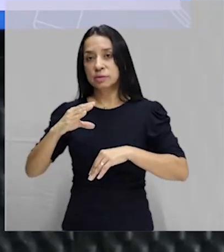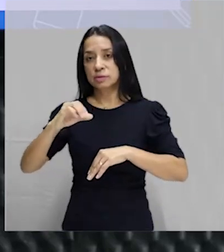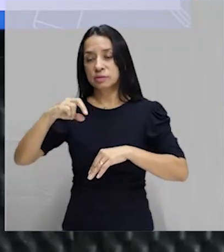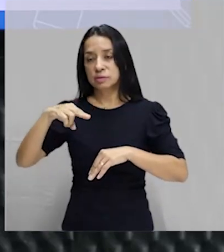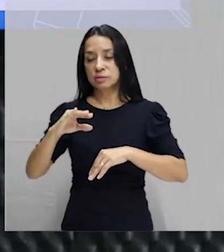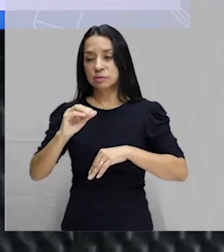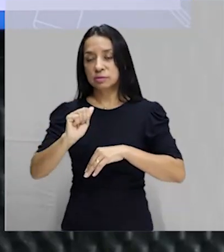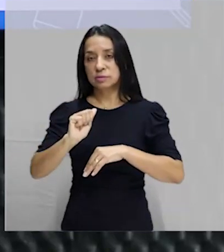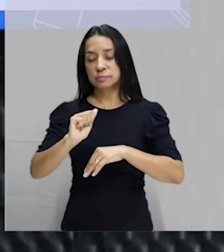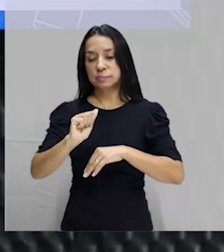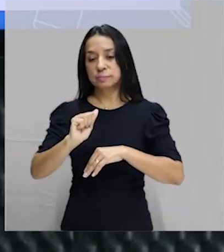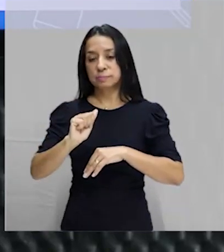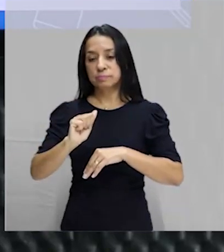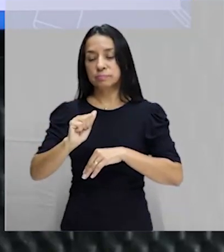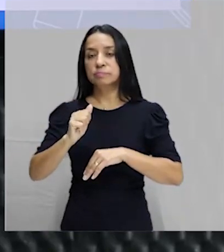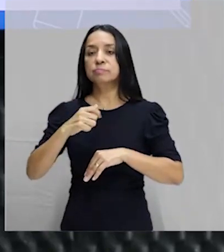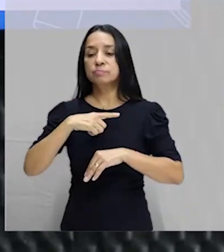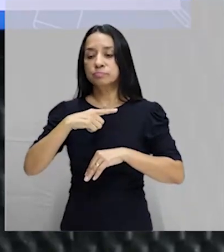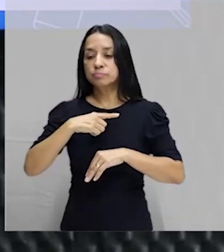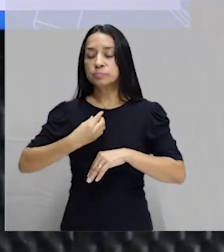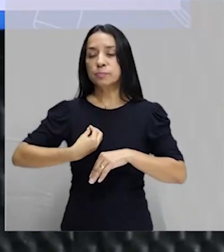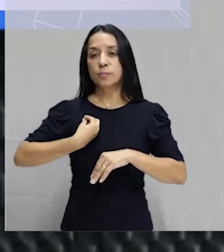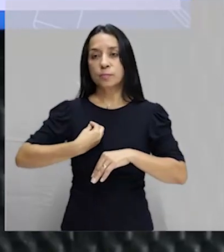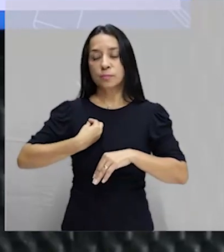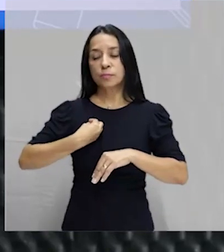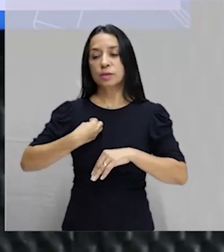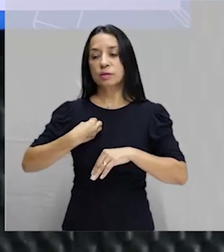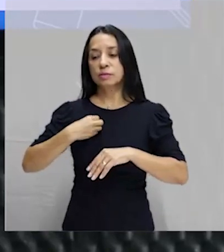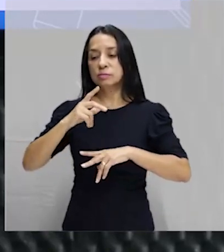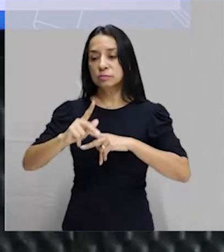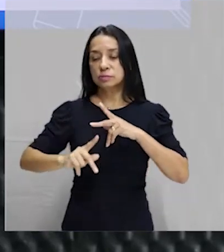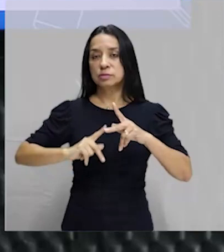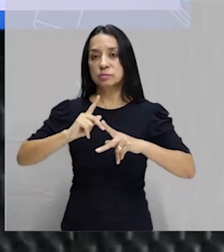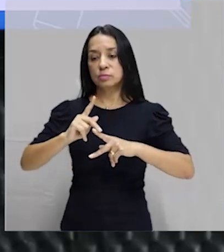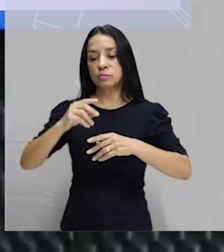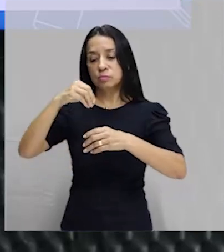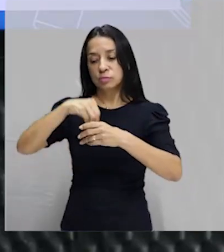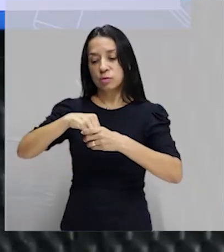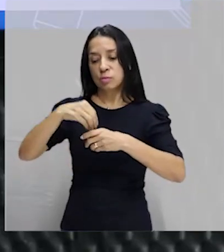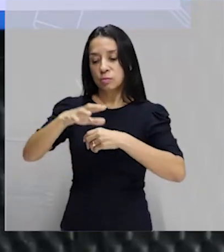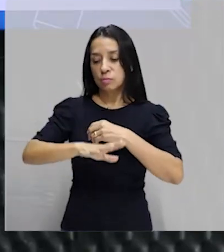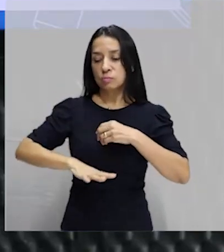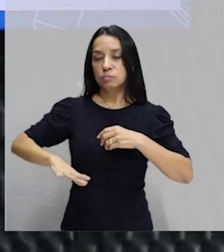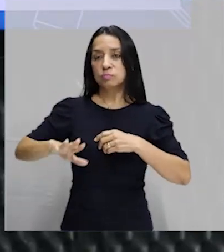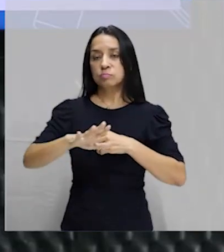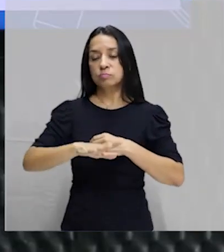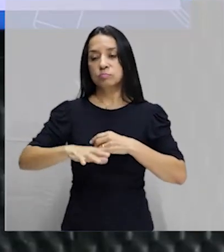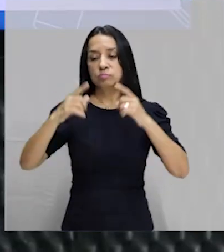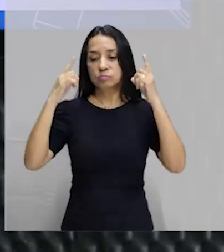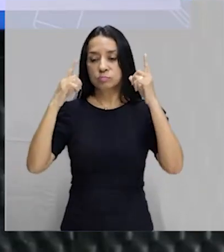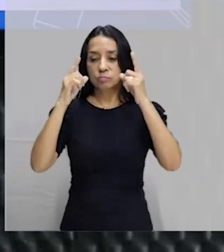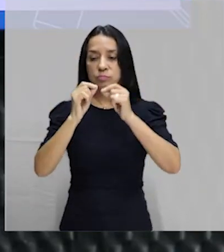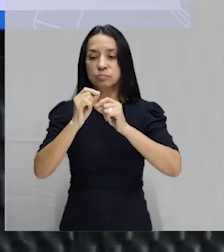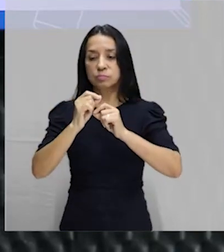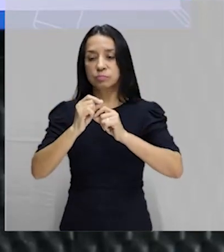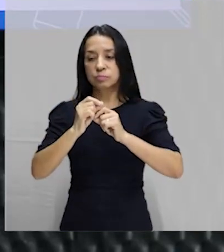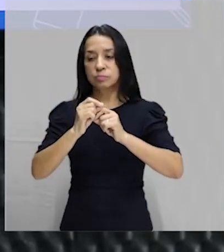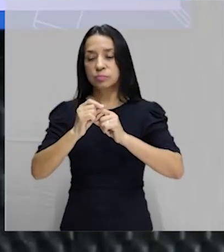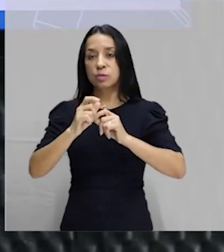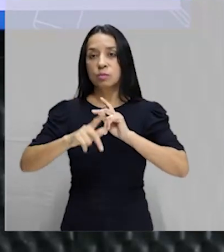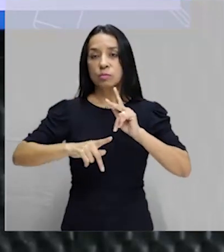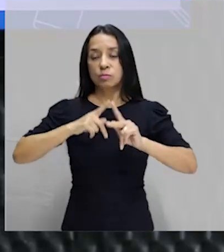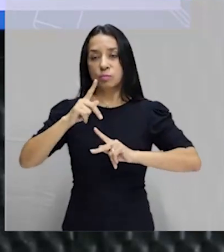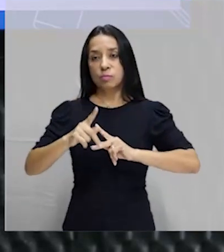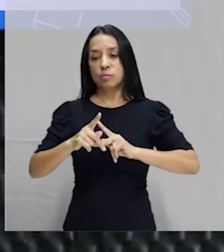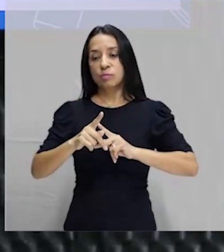a presença dessa civilização dentro do território grego, uma civilização que acabou